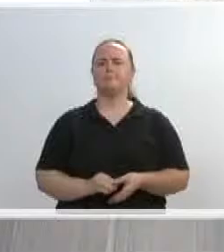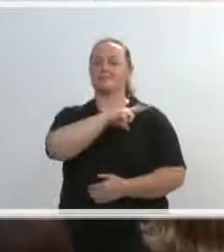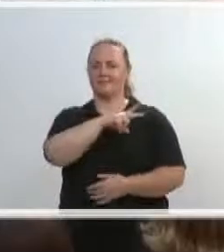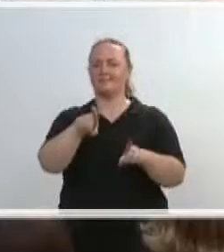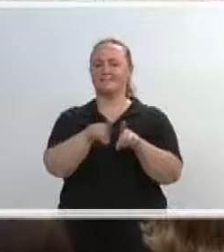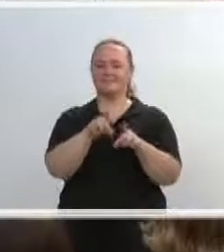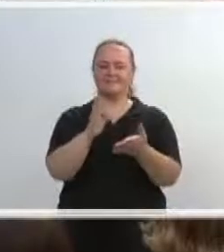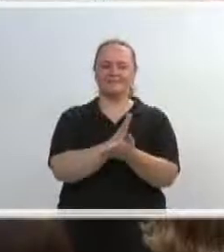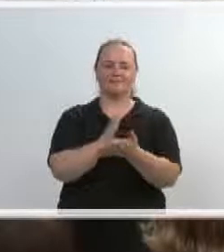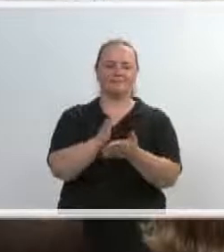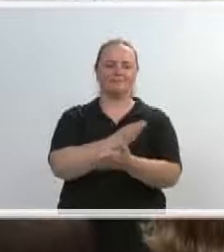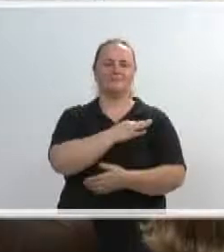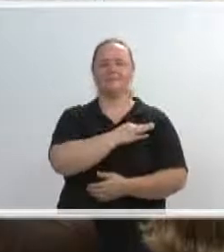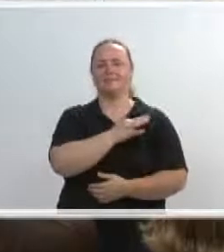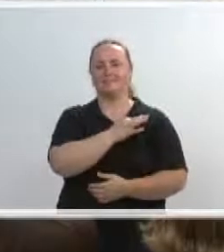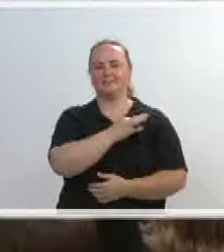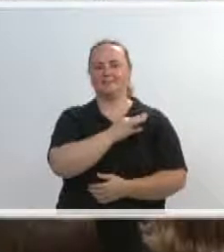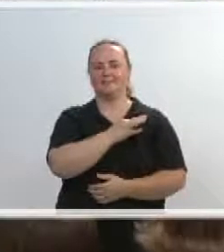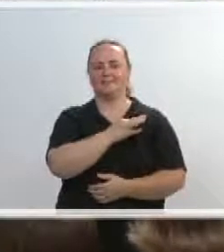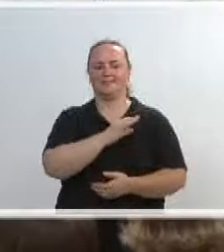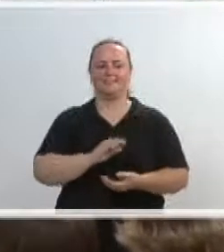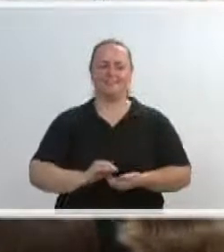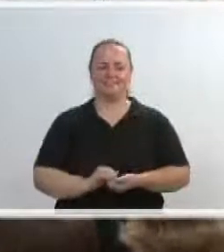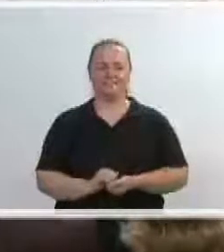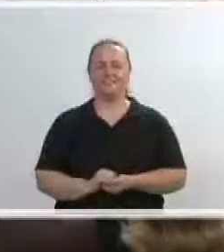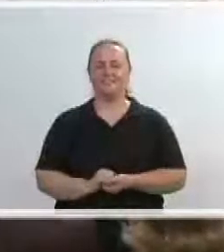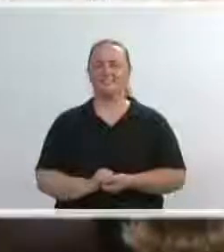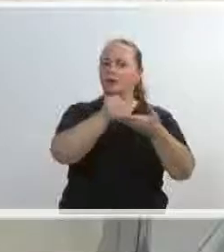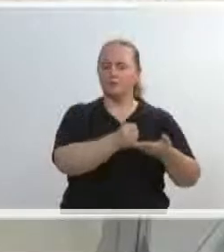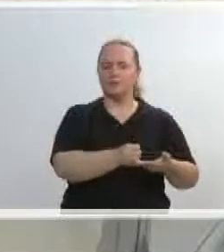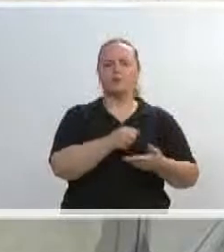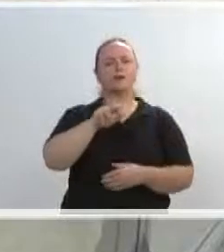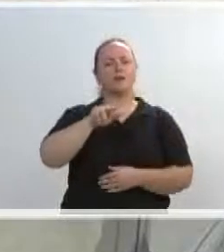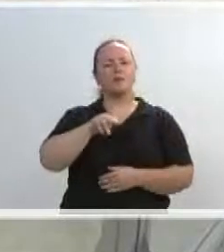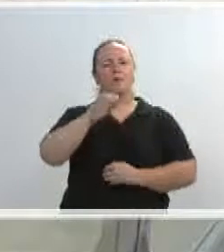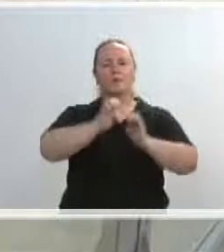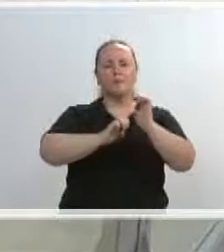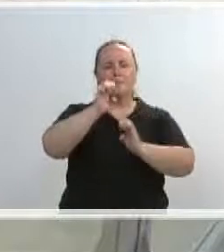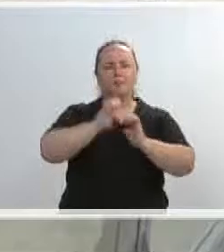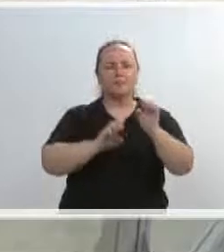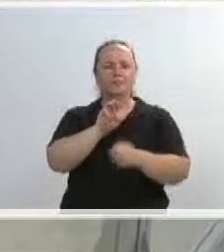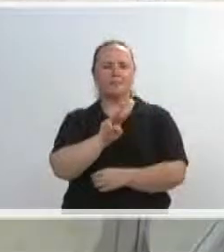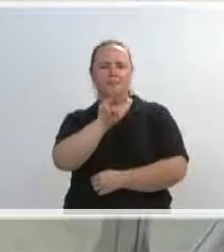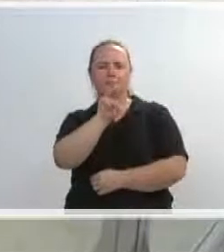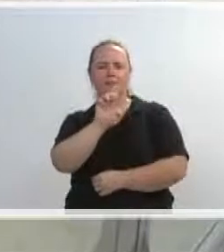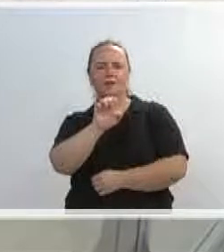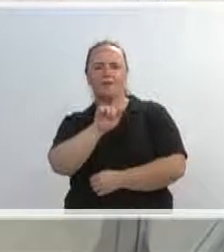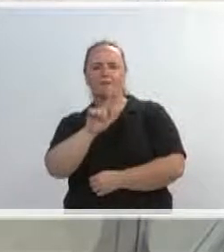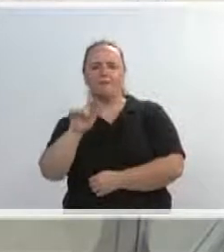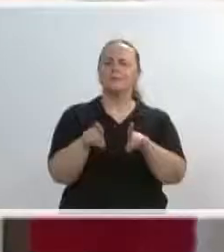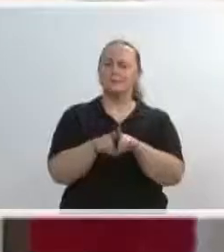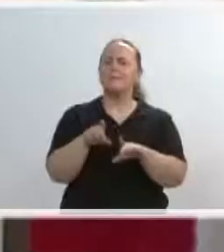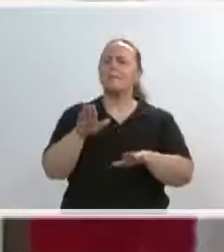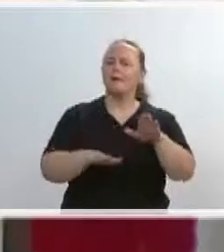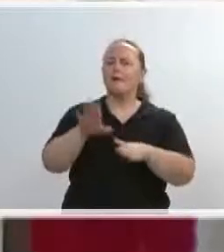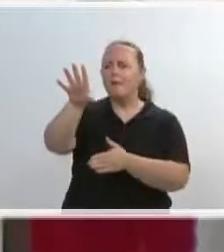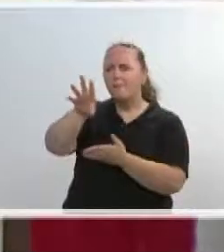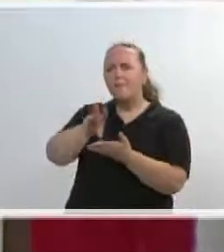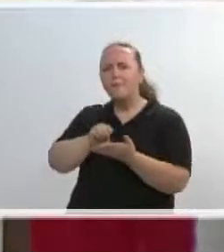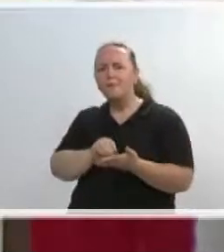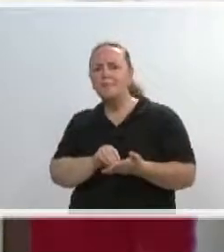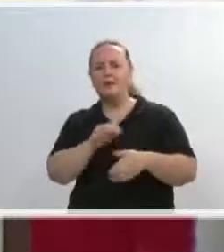Deus e buscar nele a esperança para uma vida alegre, feliz e de muito mais alegria. Auxílio aos deficientes físicos e artesanato